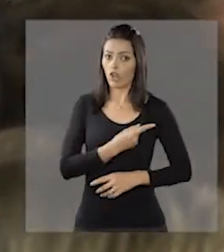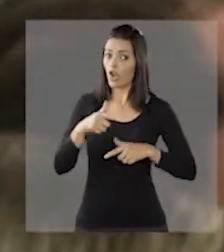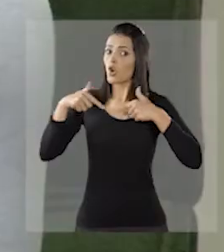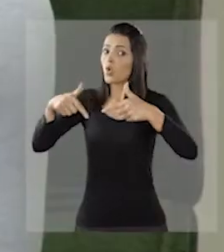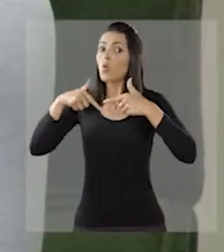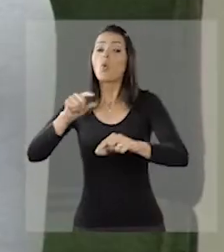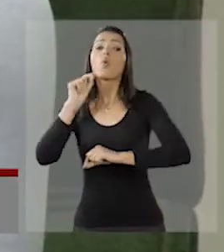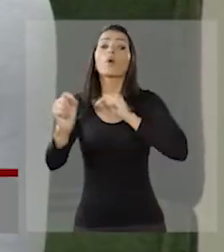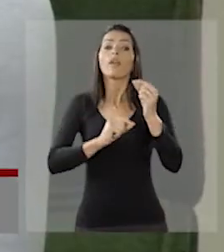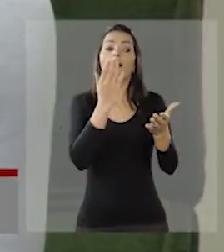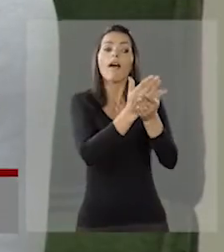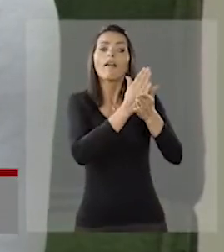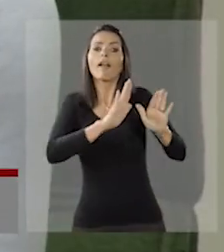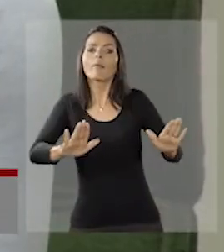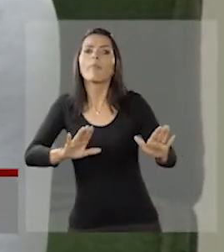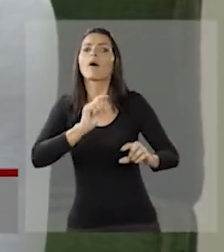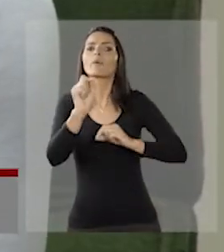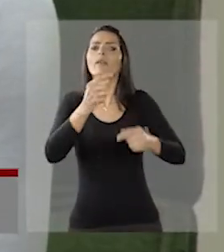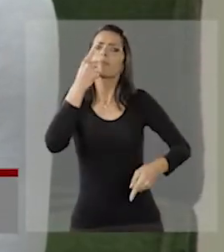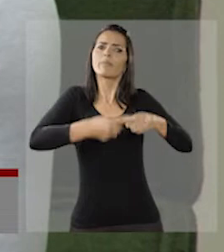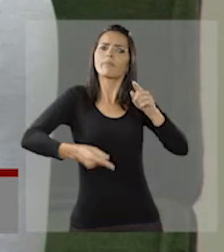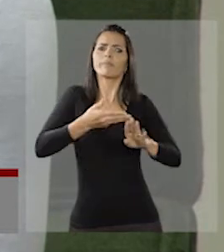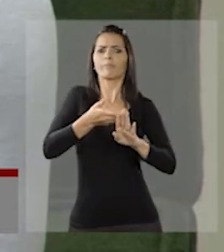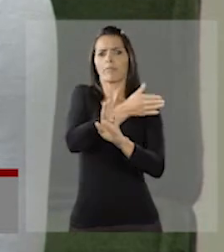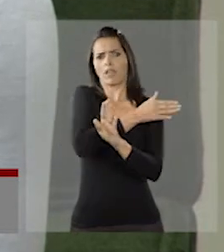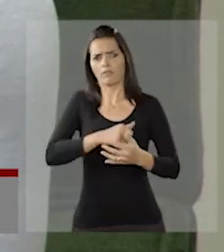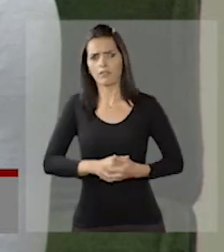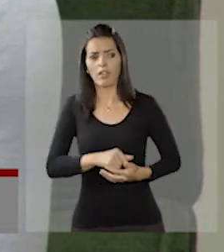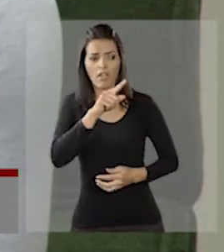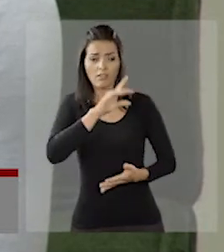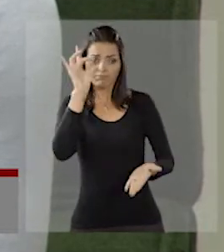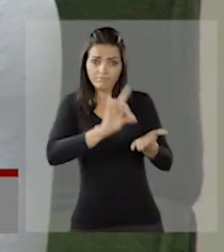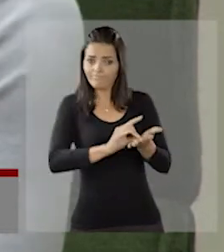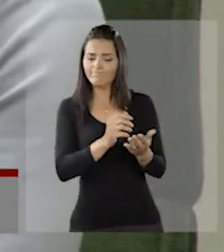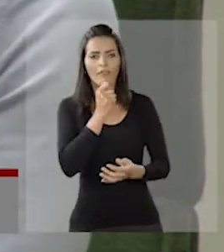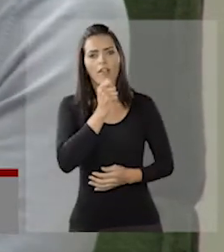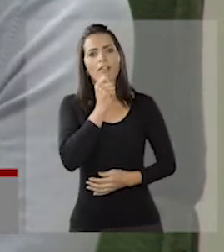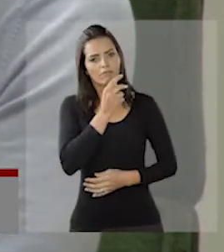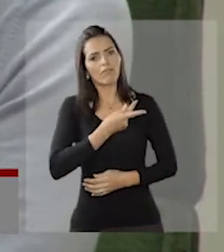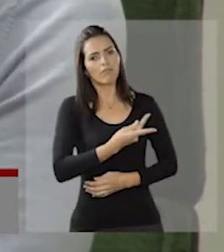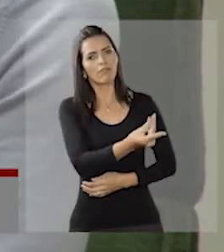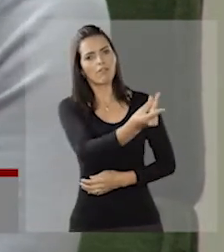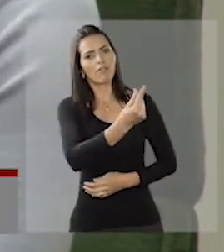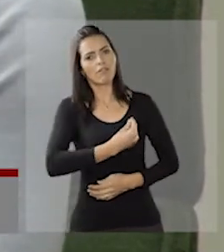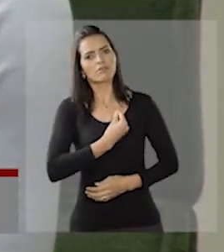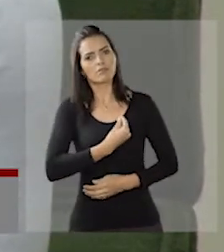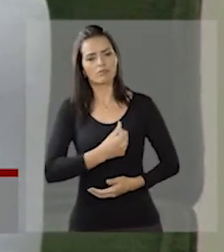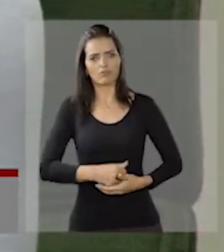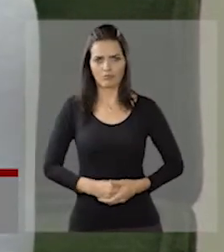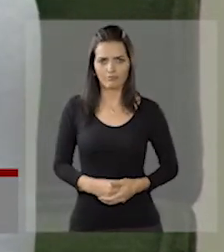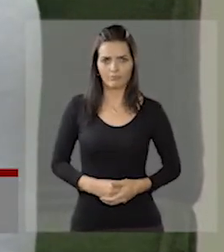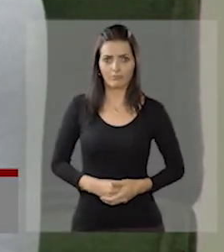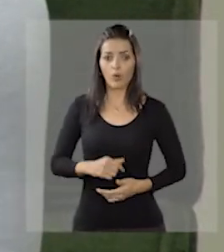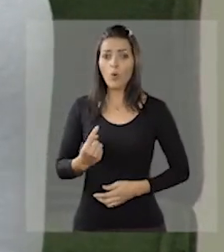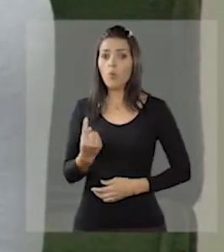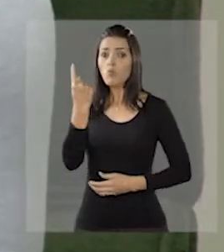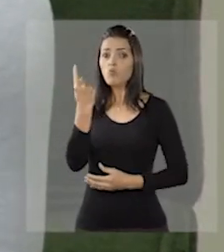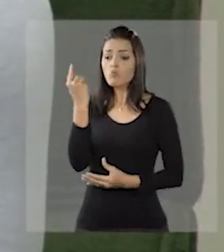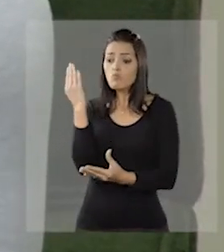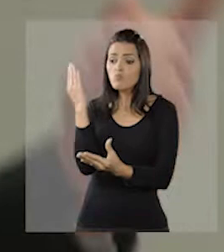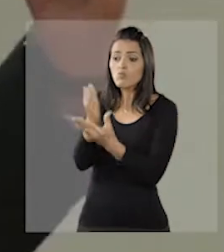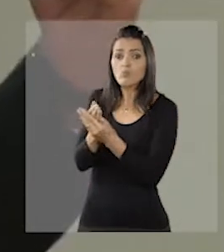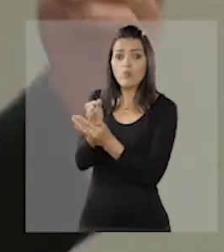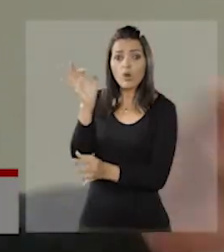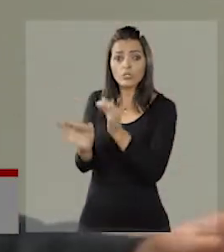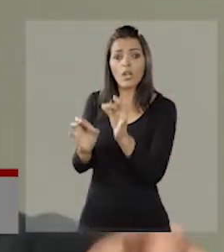judiciais. A nossa luta é para acabar definitivamente com o com a censura prévia, porque essa, na real, não acabou